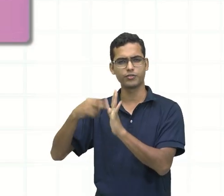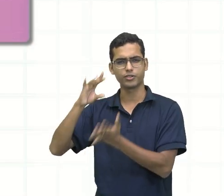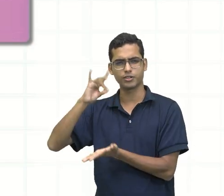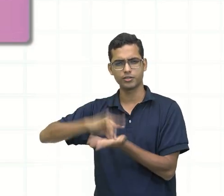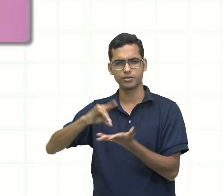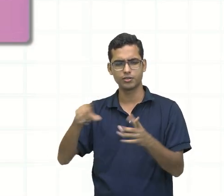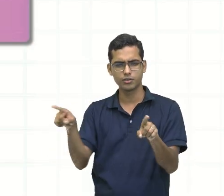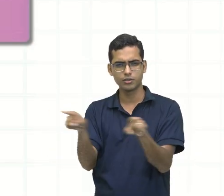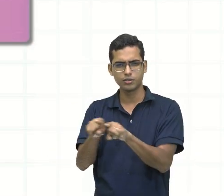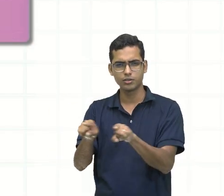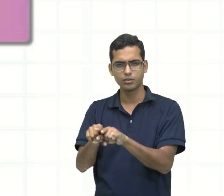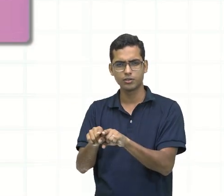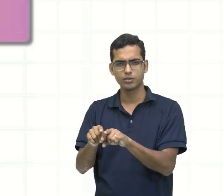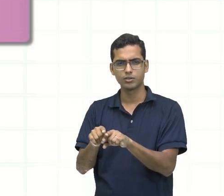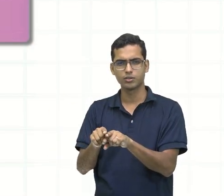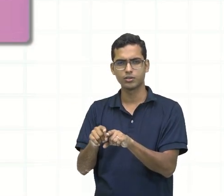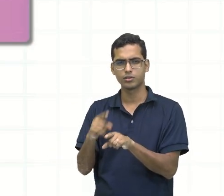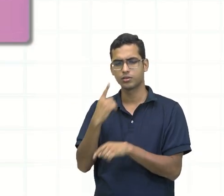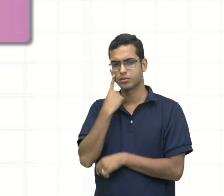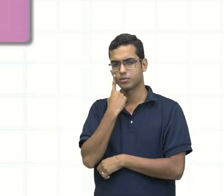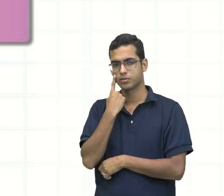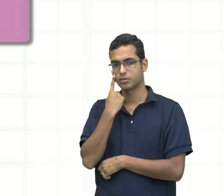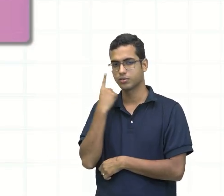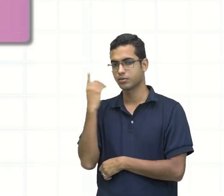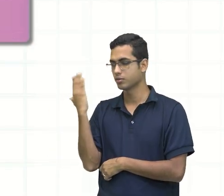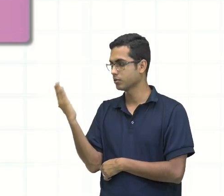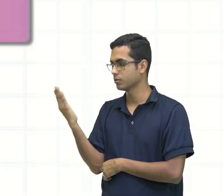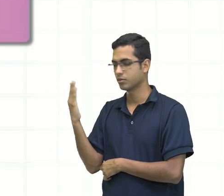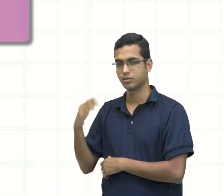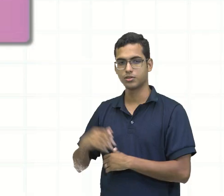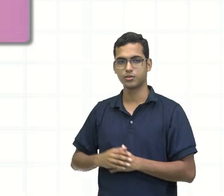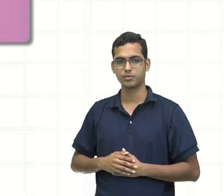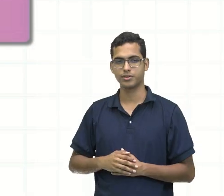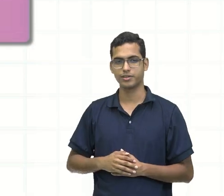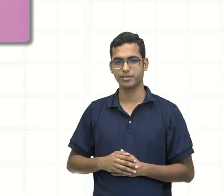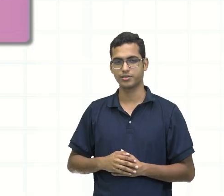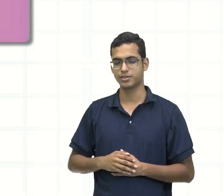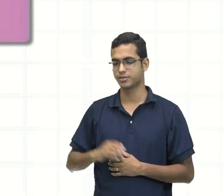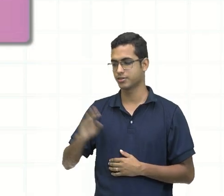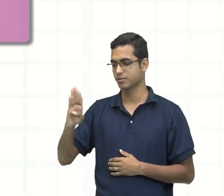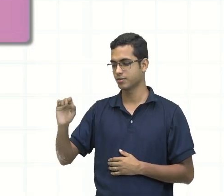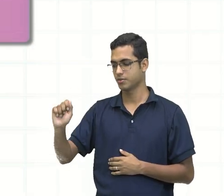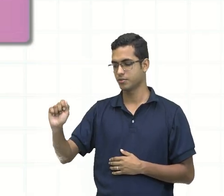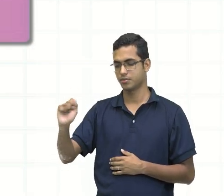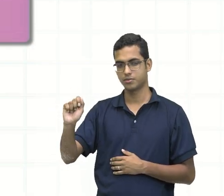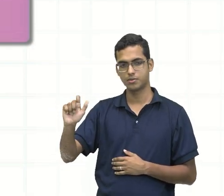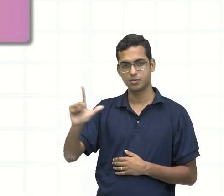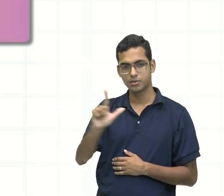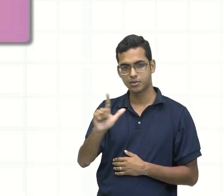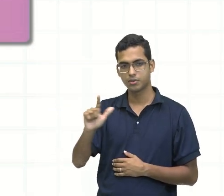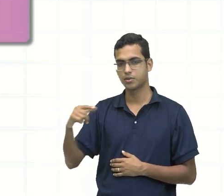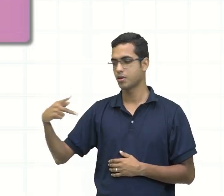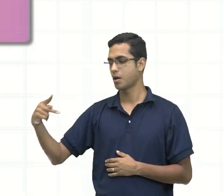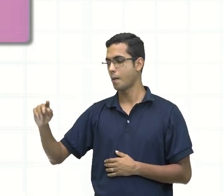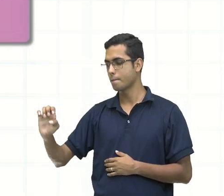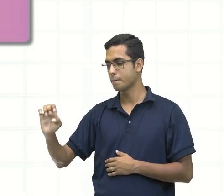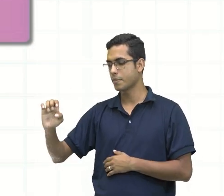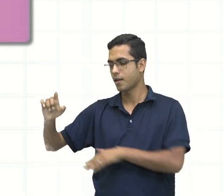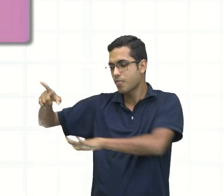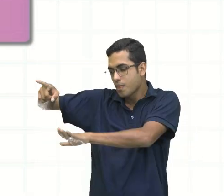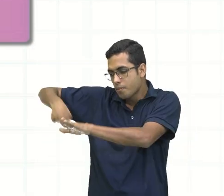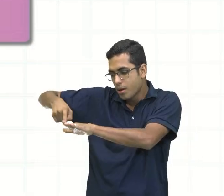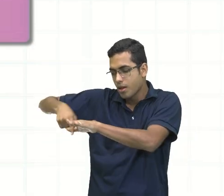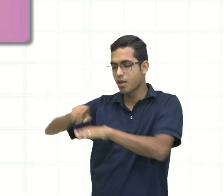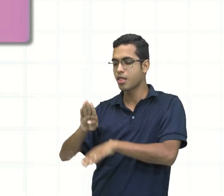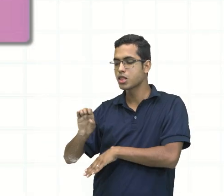bola, ok? Então, futebol. Já nos Estados Unidos, a palavra futebol,